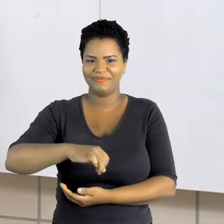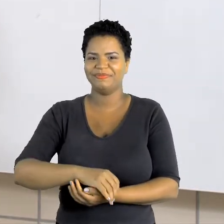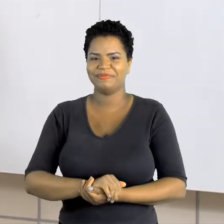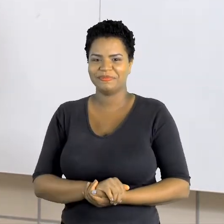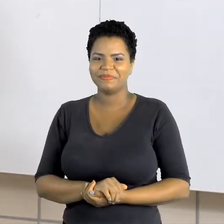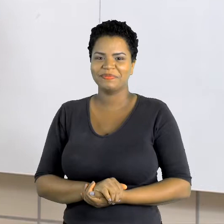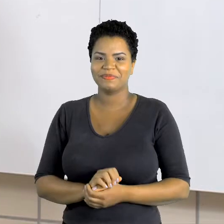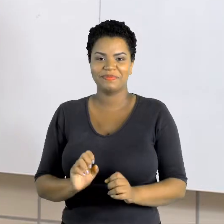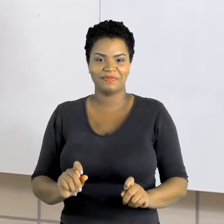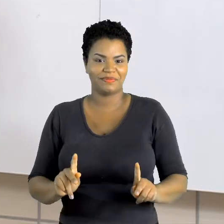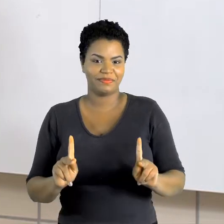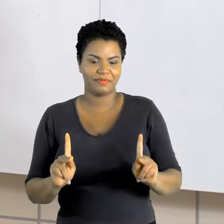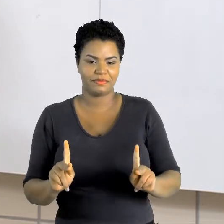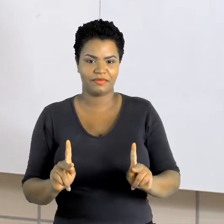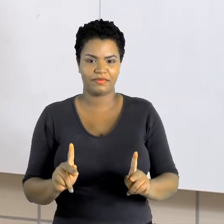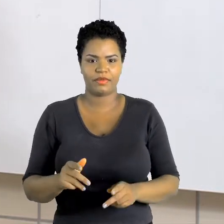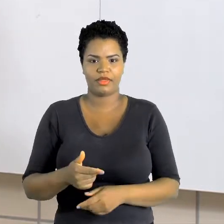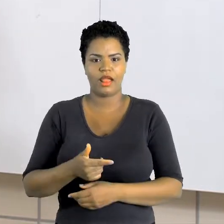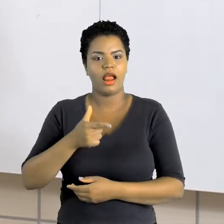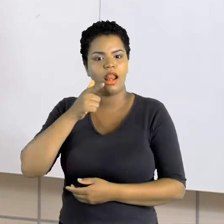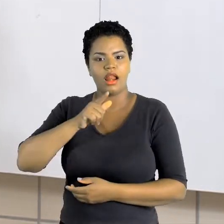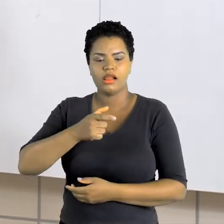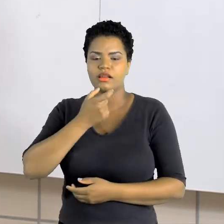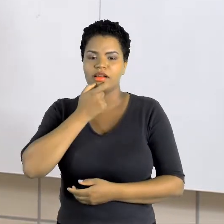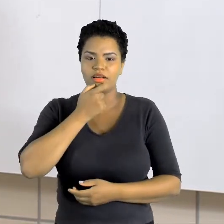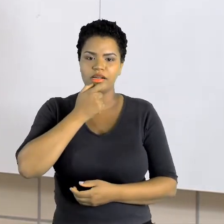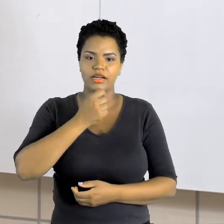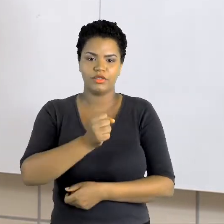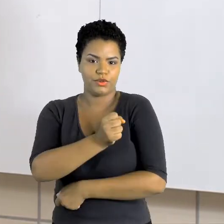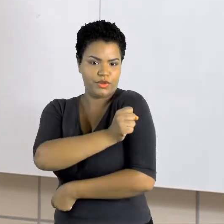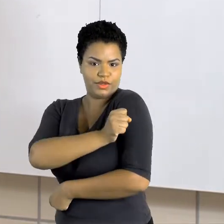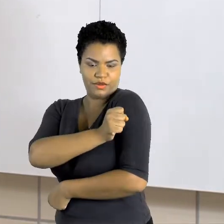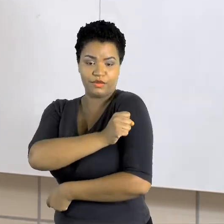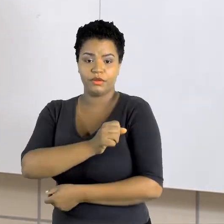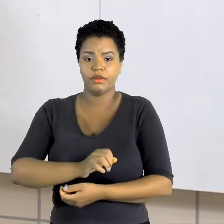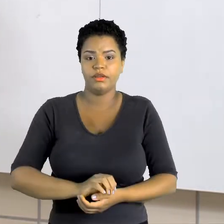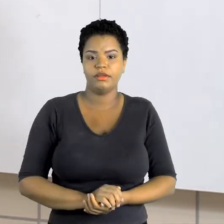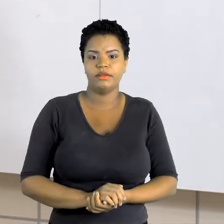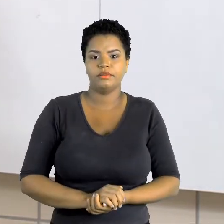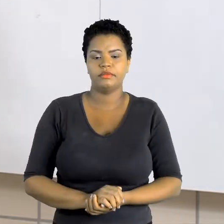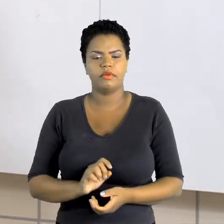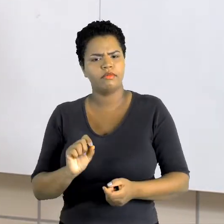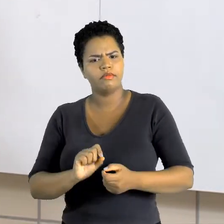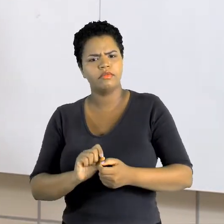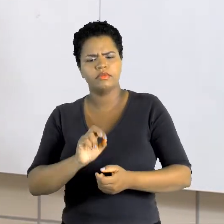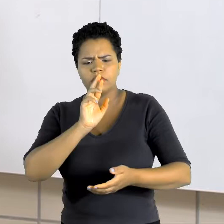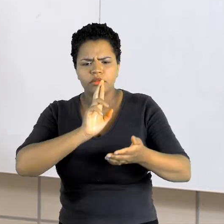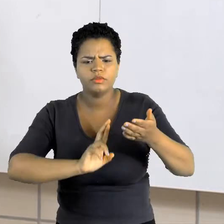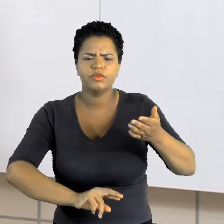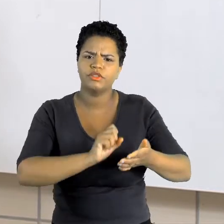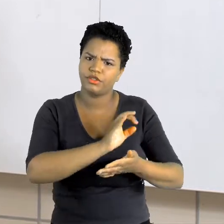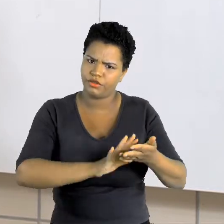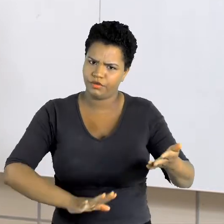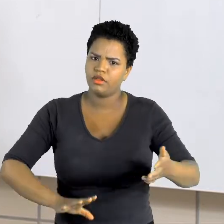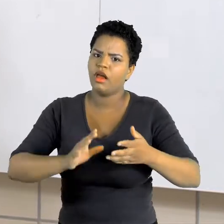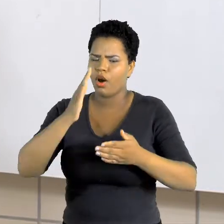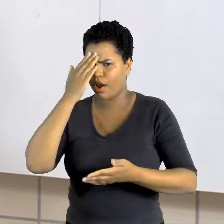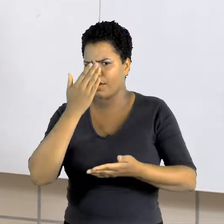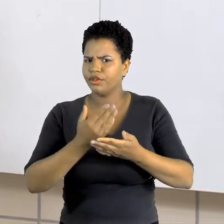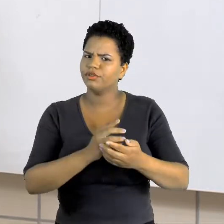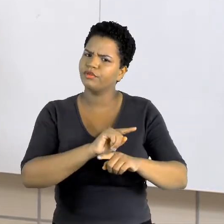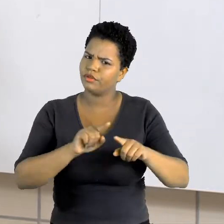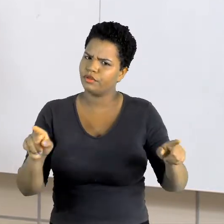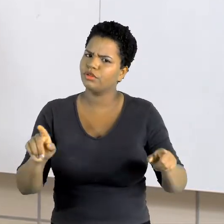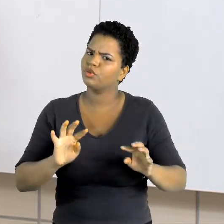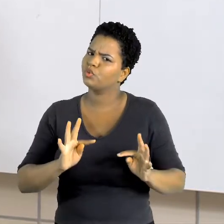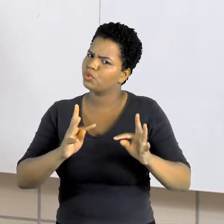9, ok? Então, língua inglesa, 8º ano aí. Vamos fazer todas as atividades, eu acredito que todos estão